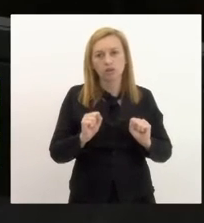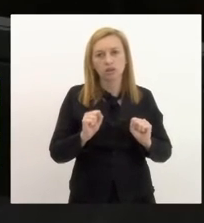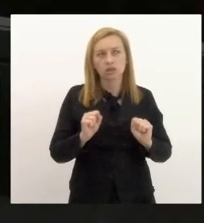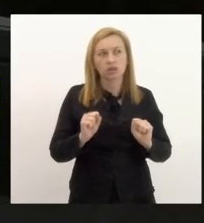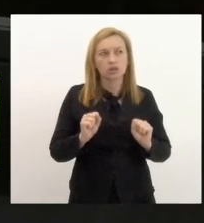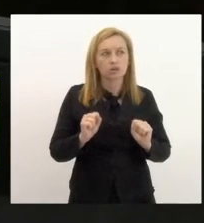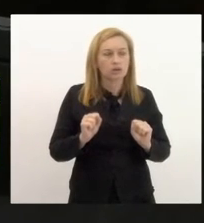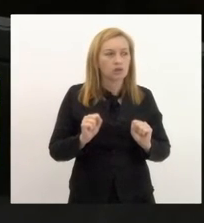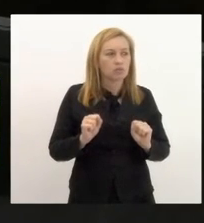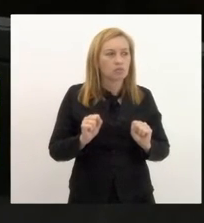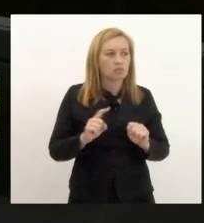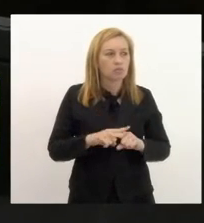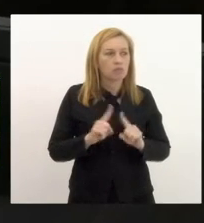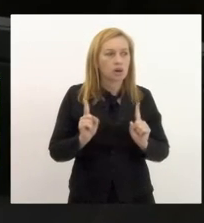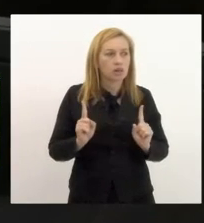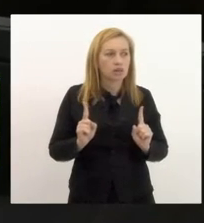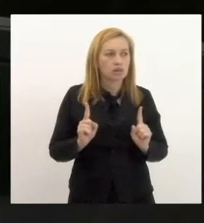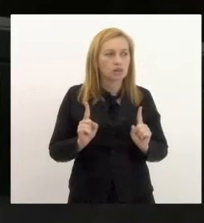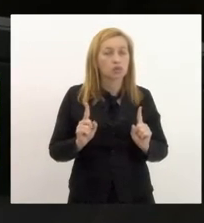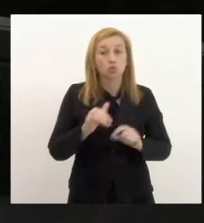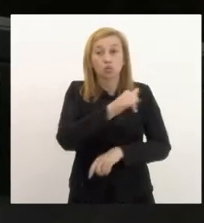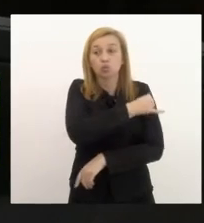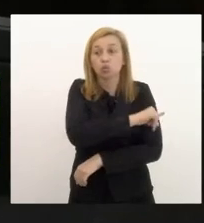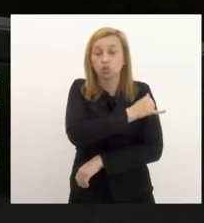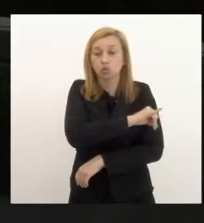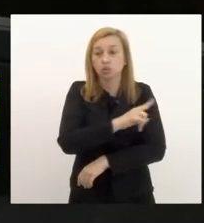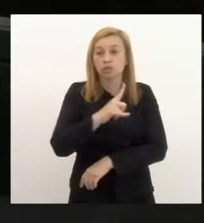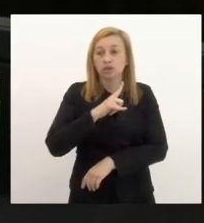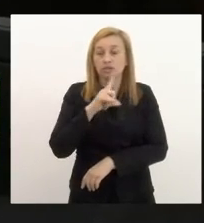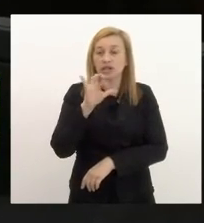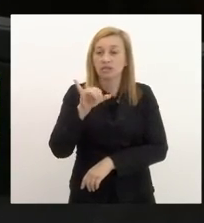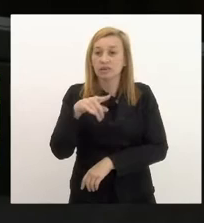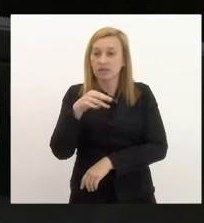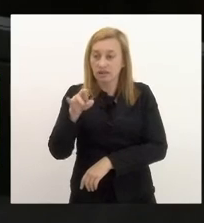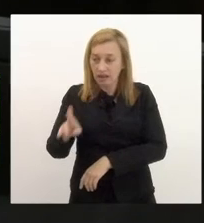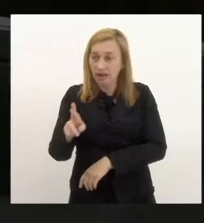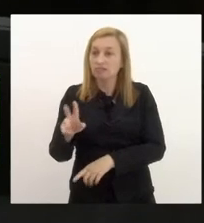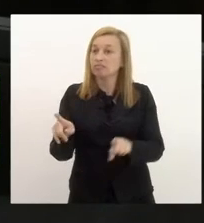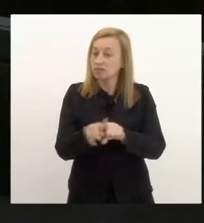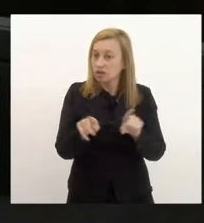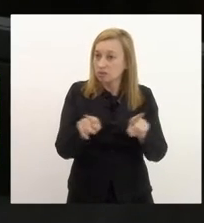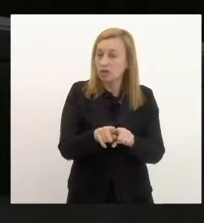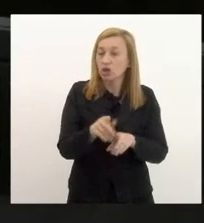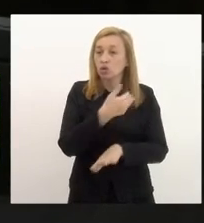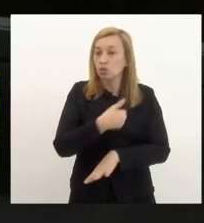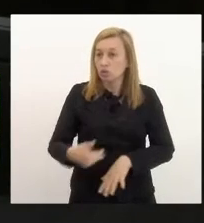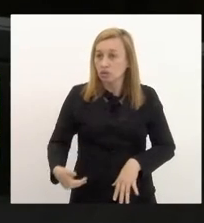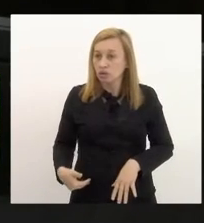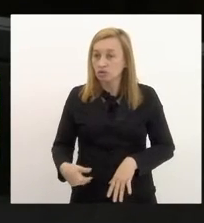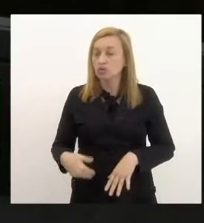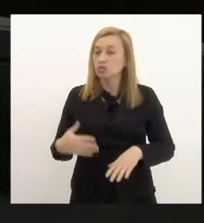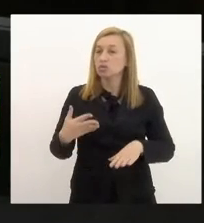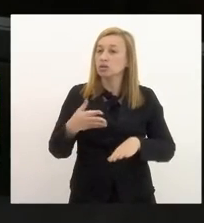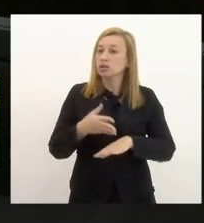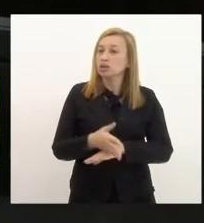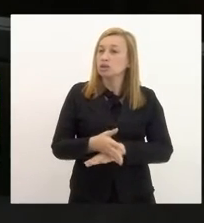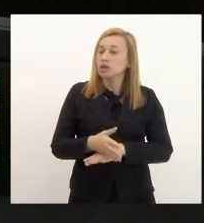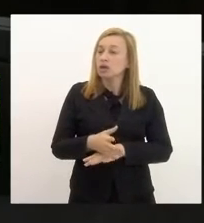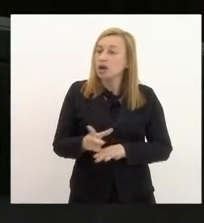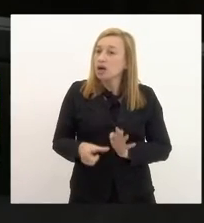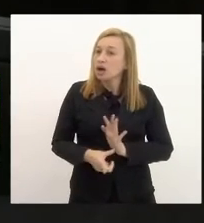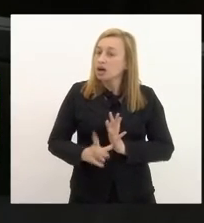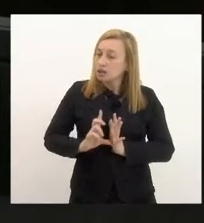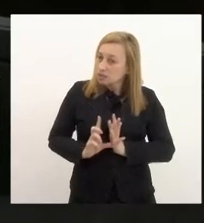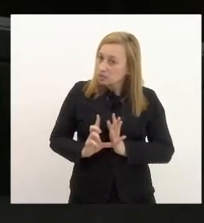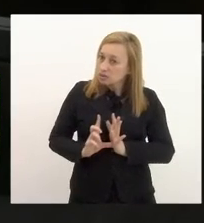mas o Rio de Janeiro ele teve uma liminar também não é o governador ingresso antes porque